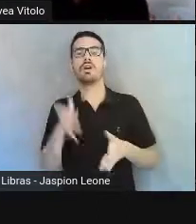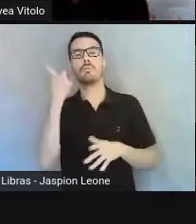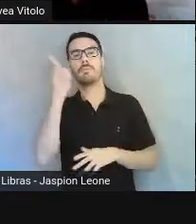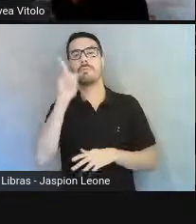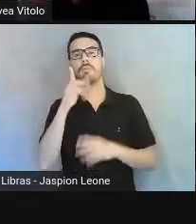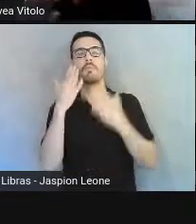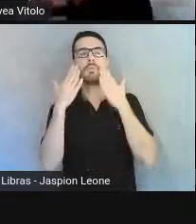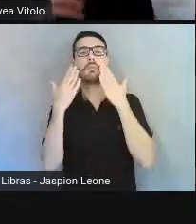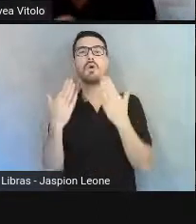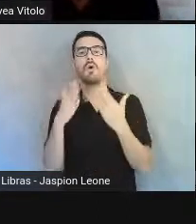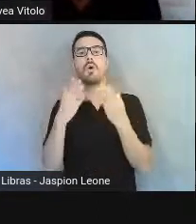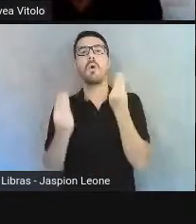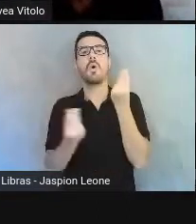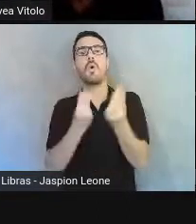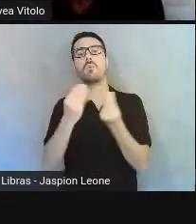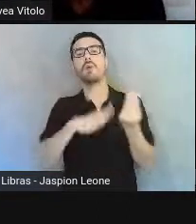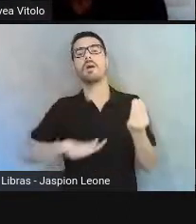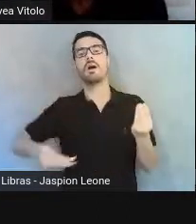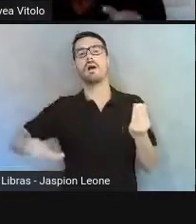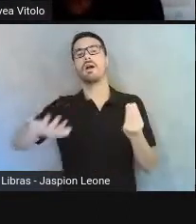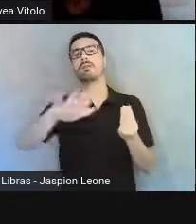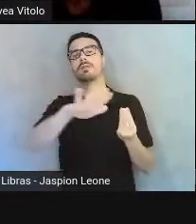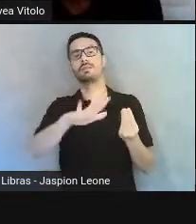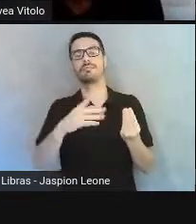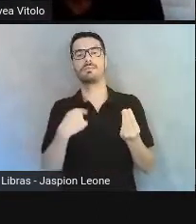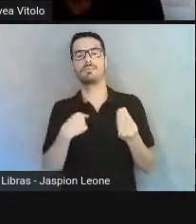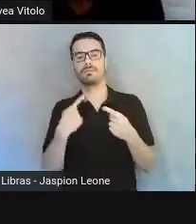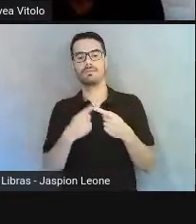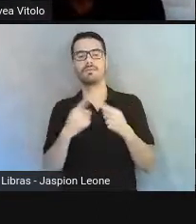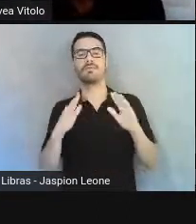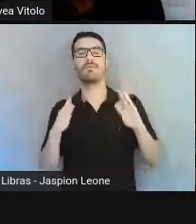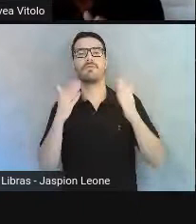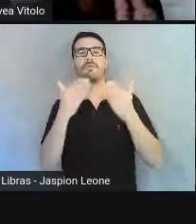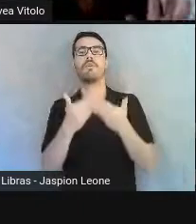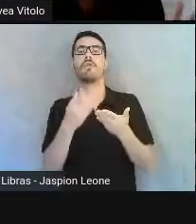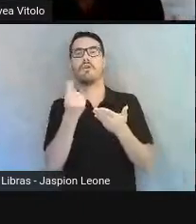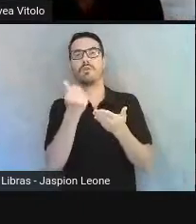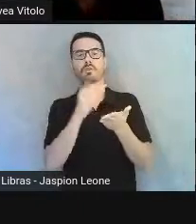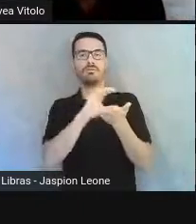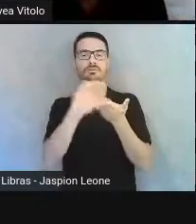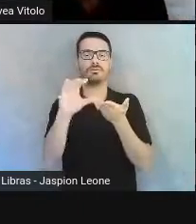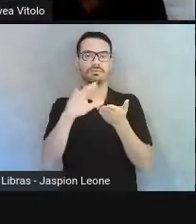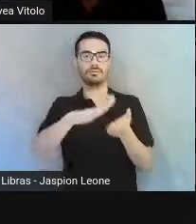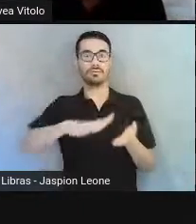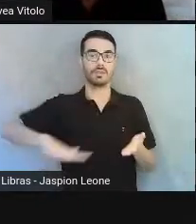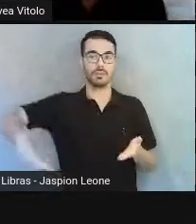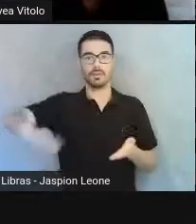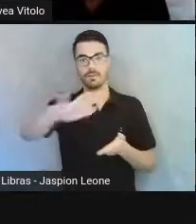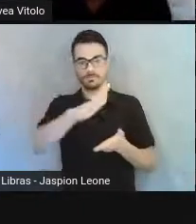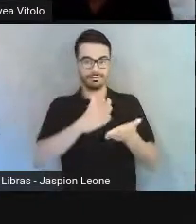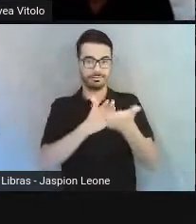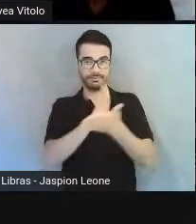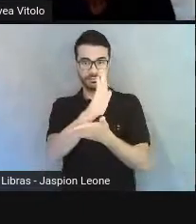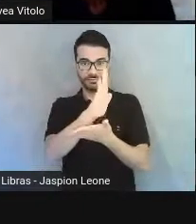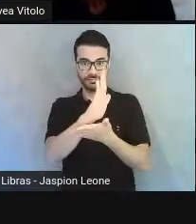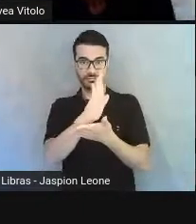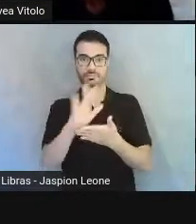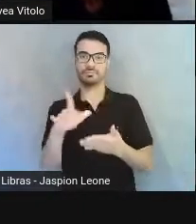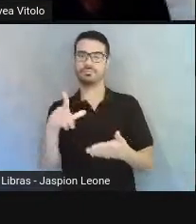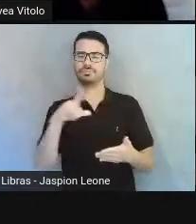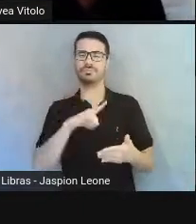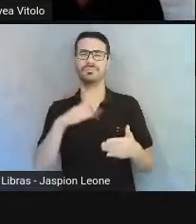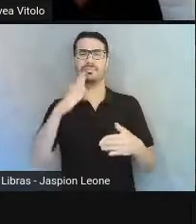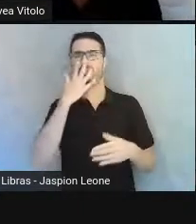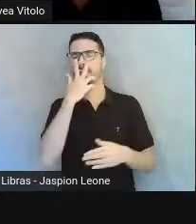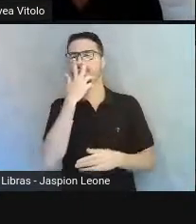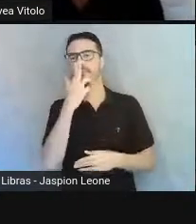de aprovação, porque quando você concentra custos em alguns segmentos específicos, a arena de aprovação tende a ser mais